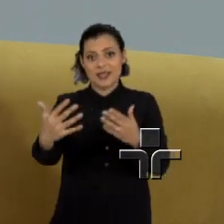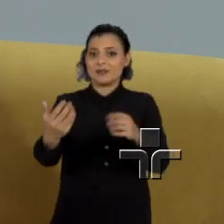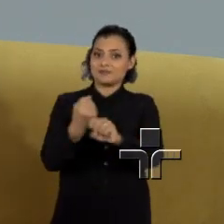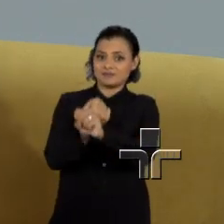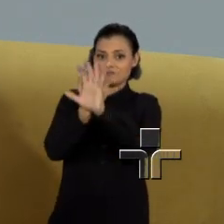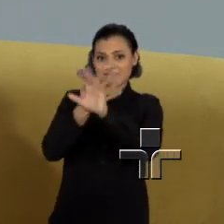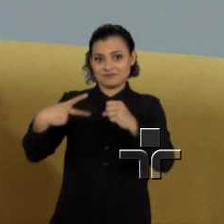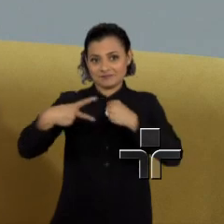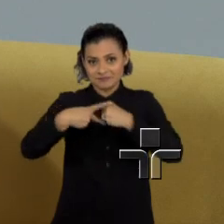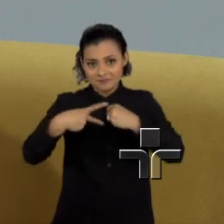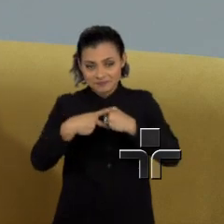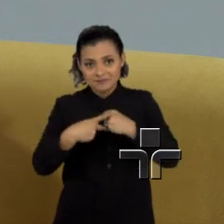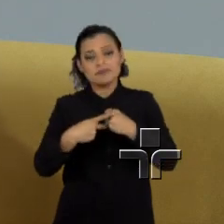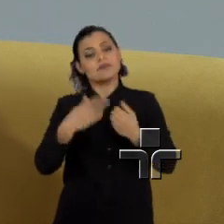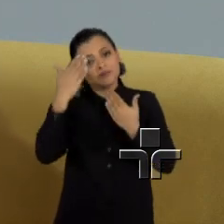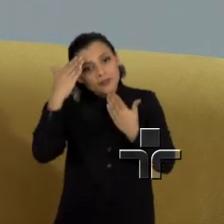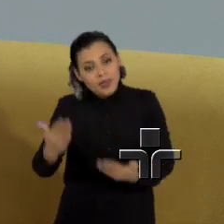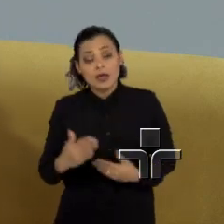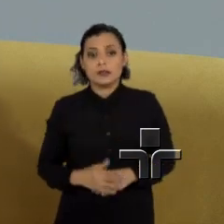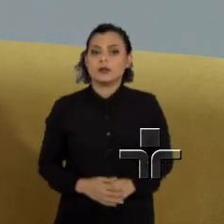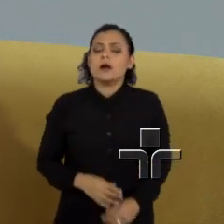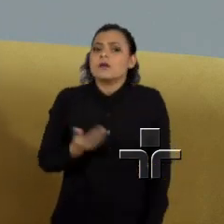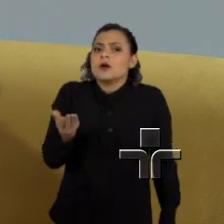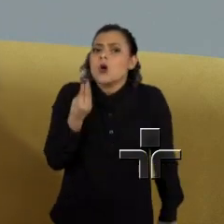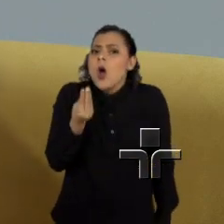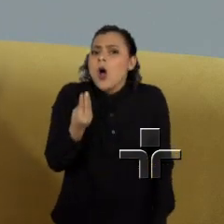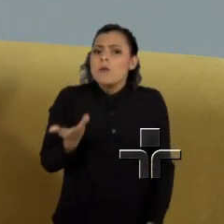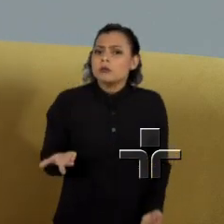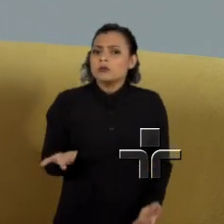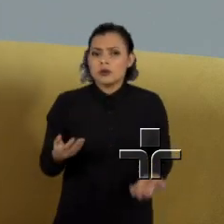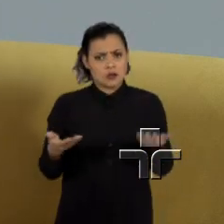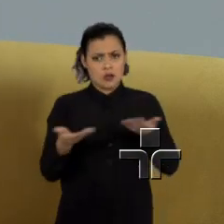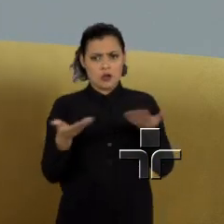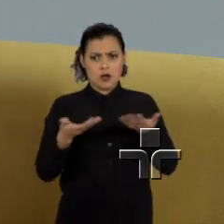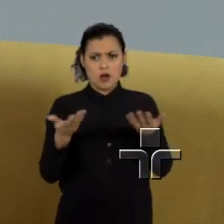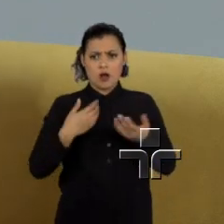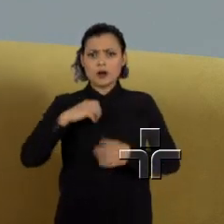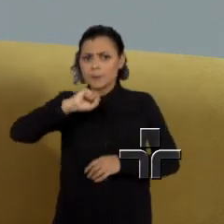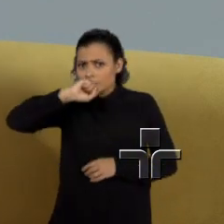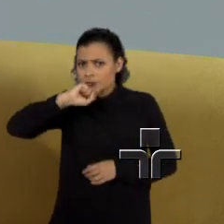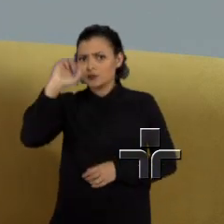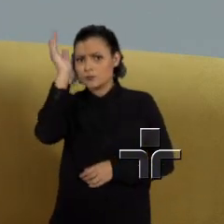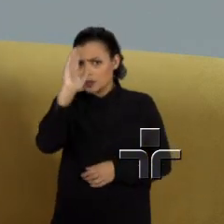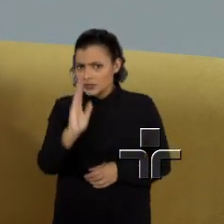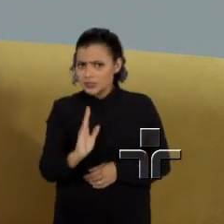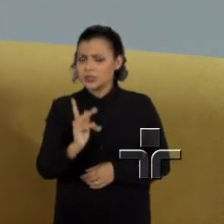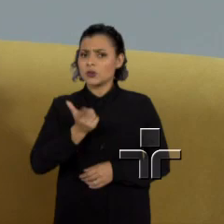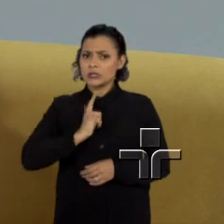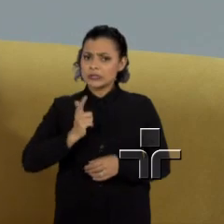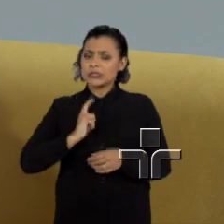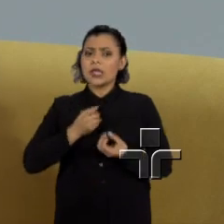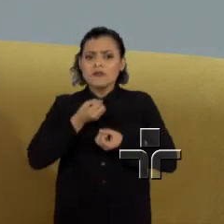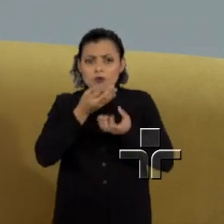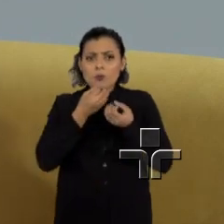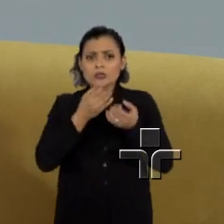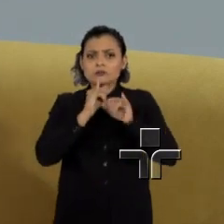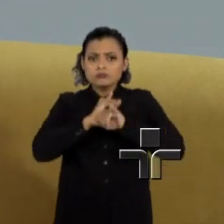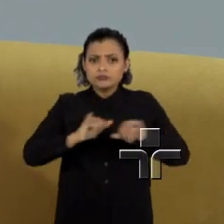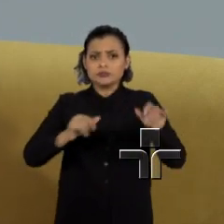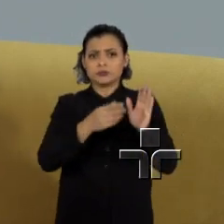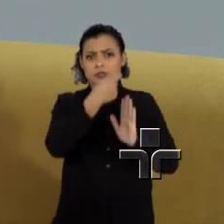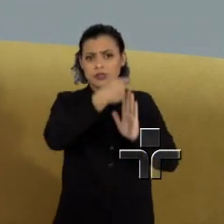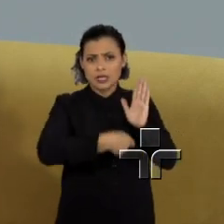conversar conosco. Bispo, qual é a mensagem dos bispos brasileiros que será levada ao Sínodo?